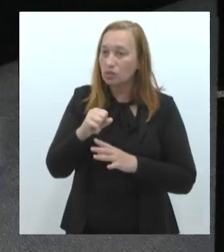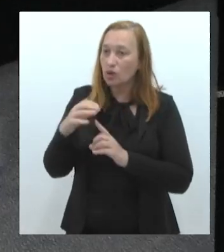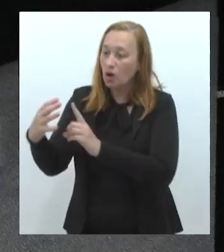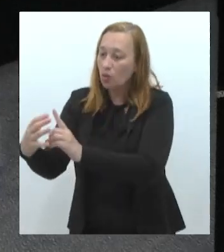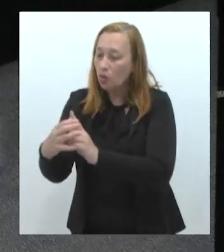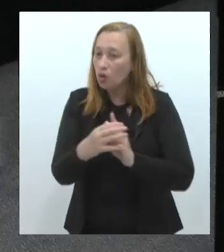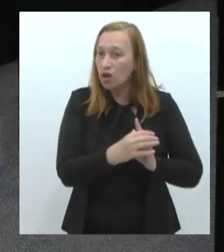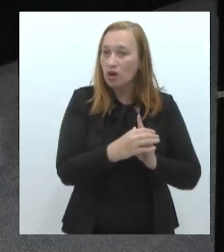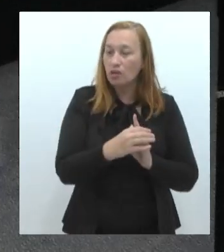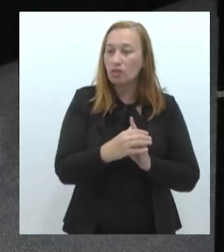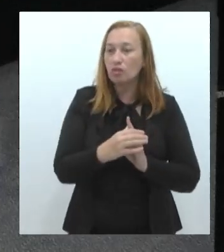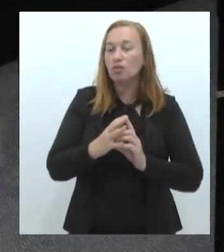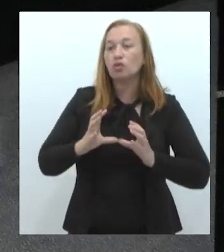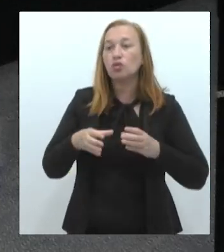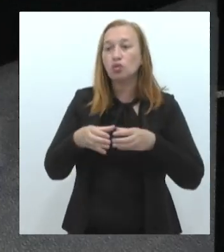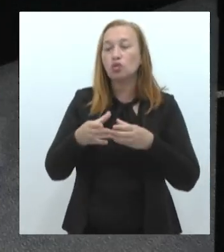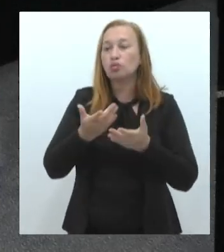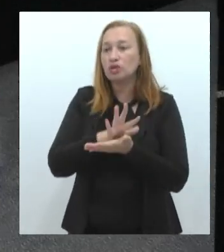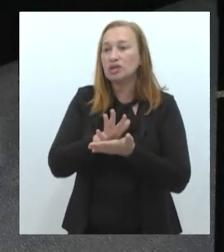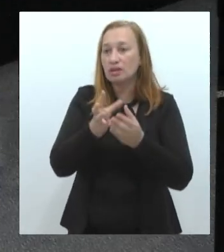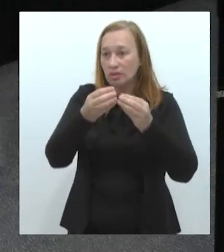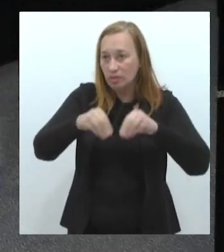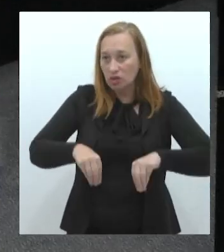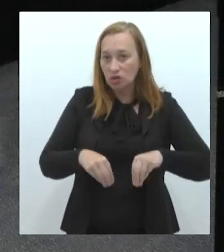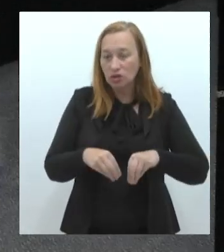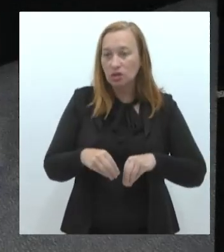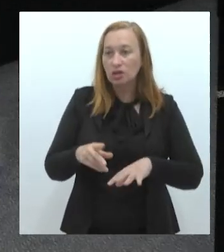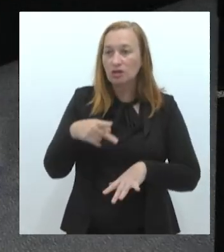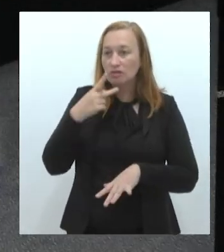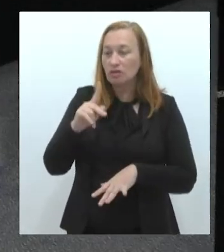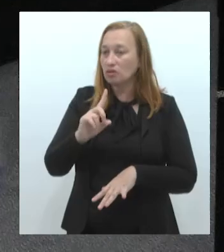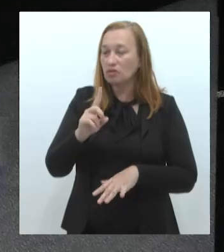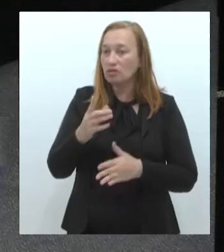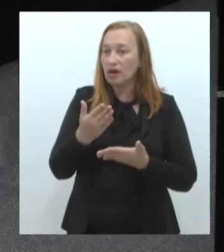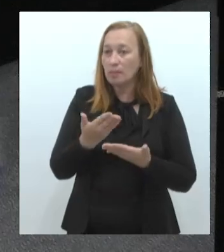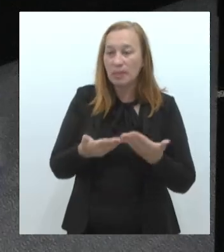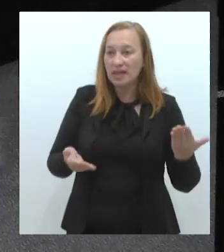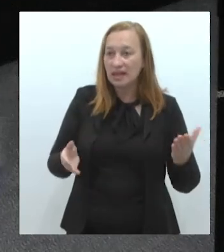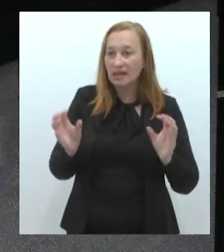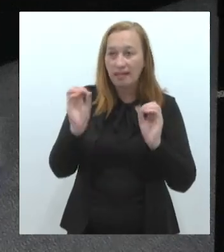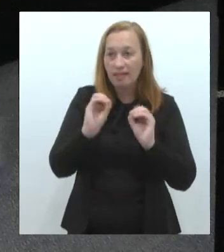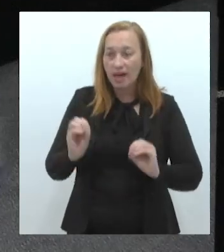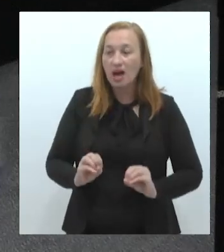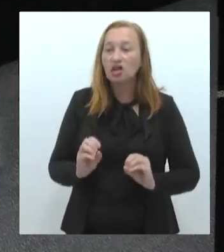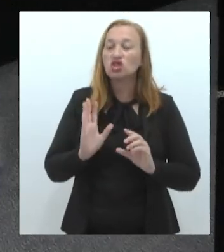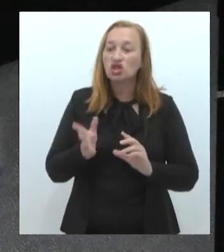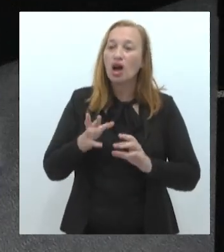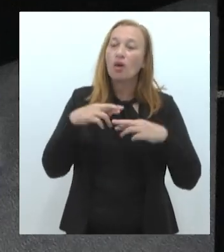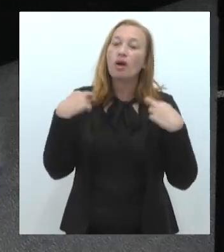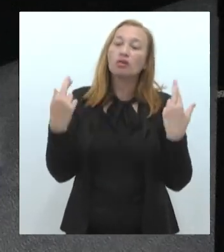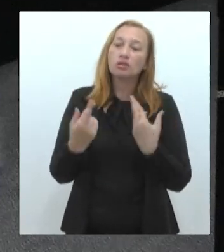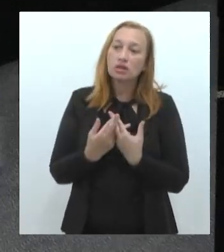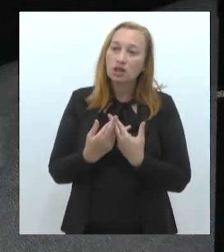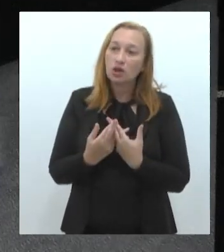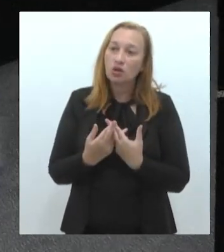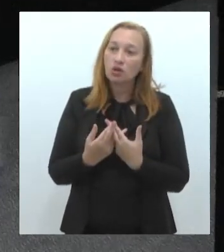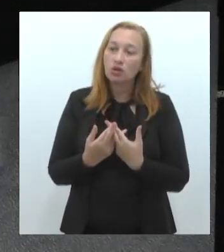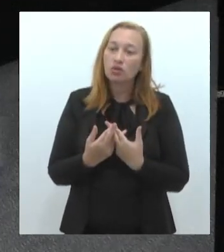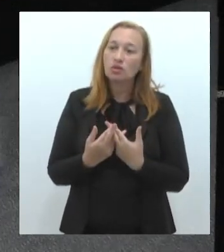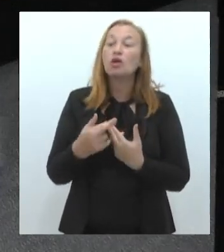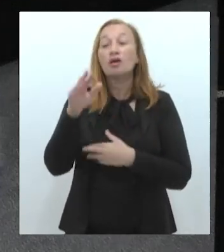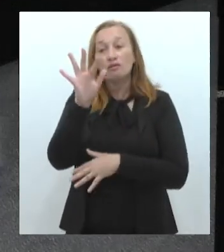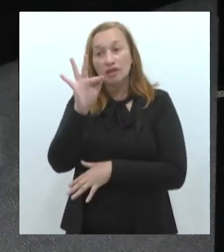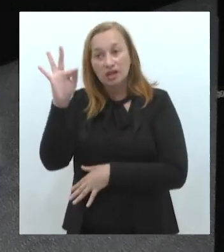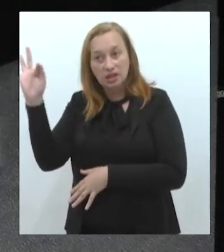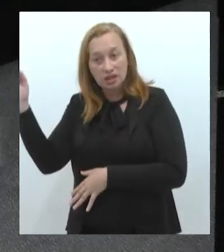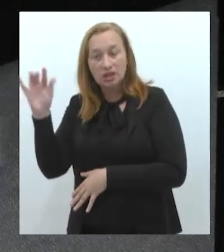as escolas prejudicadas e determinou não cair ninguém. Já foi feita uma bela reunião com a Federação,